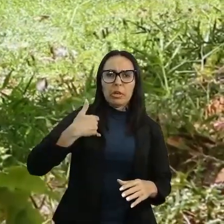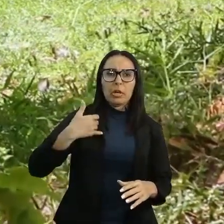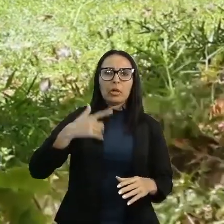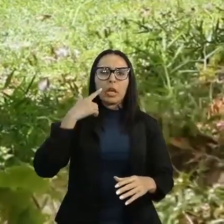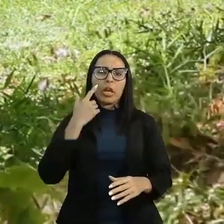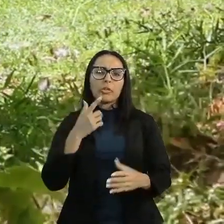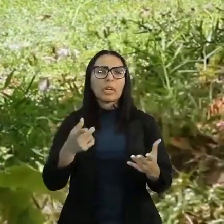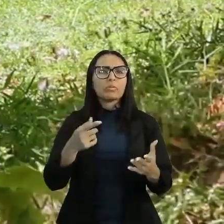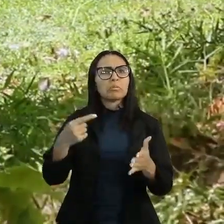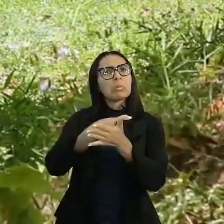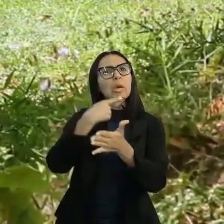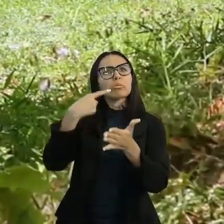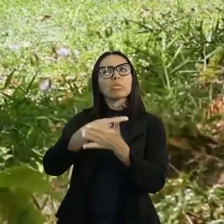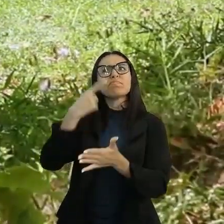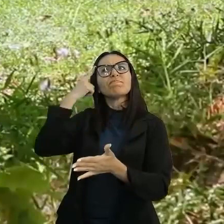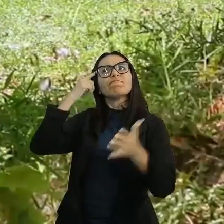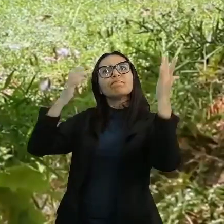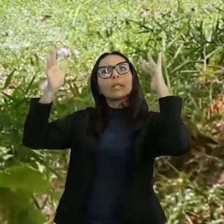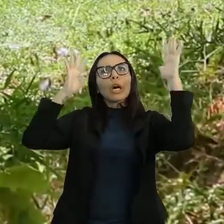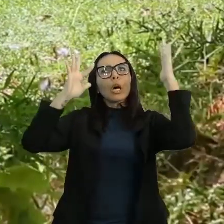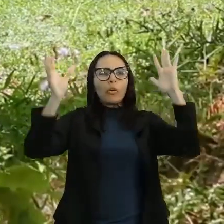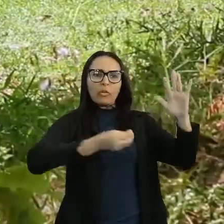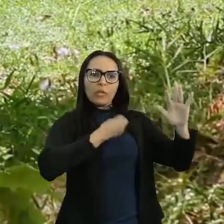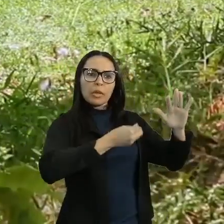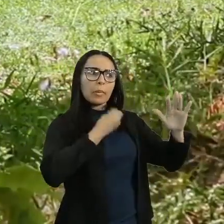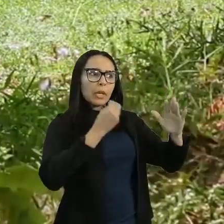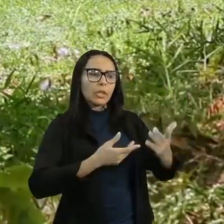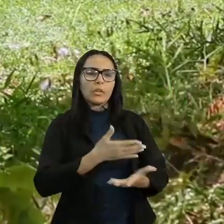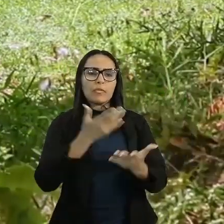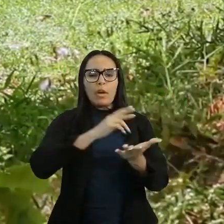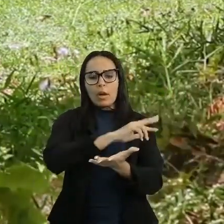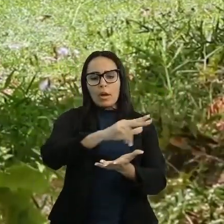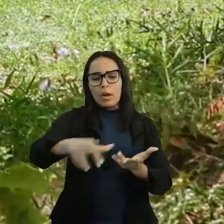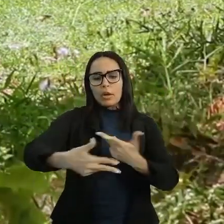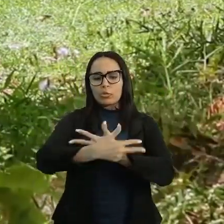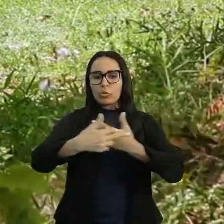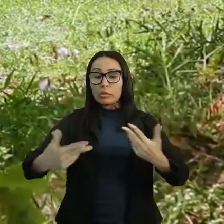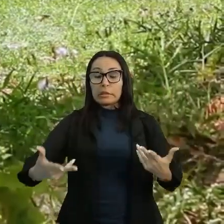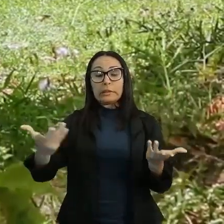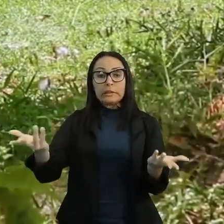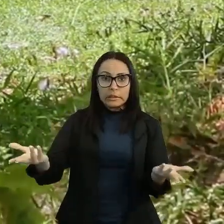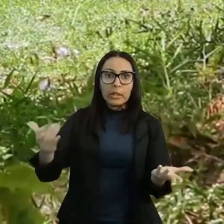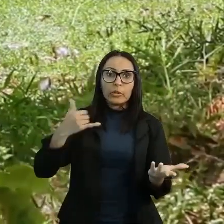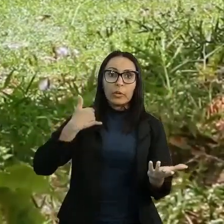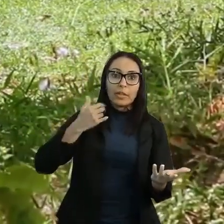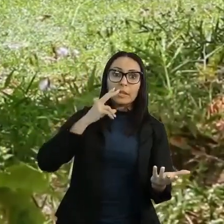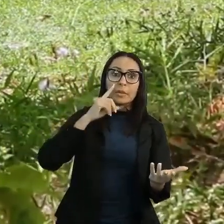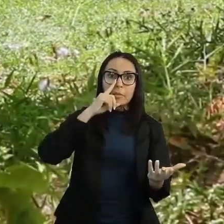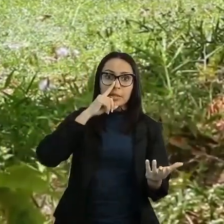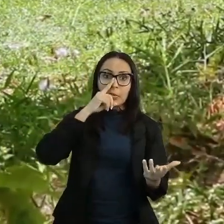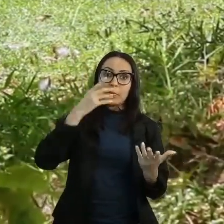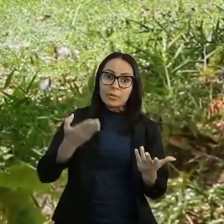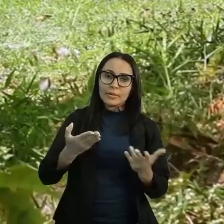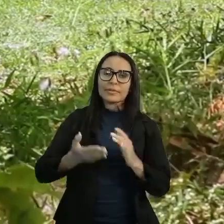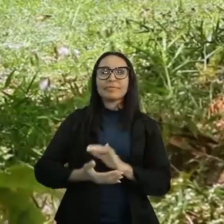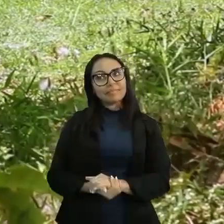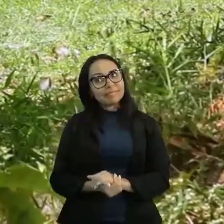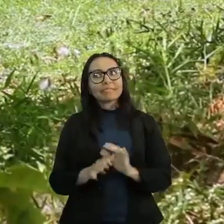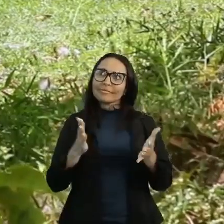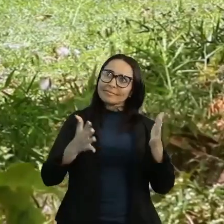faculdade, trabalhava na segunda maior empresa de aviamentos do Brasil. Que massa. com 18 anos, eu recebi uma proposta para